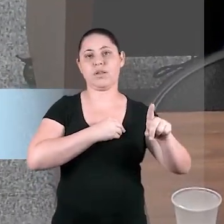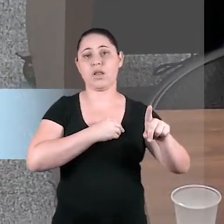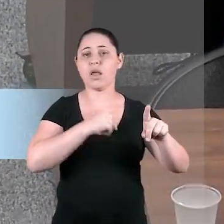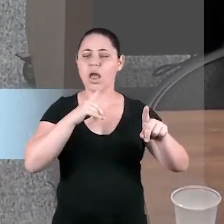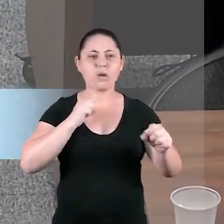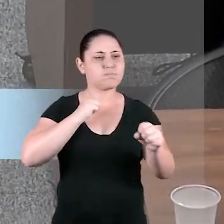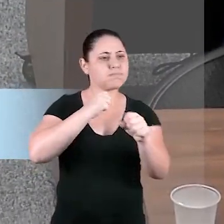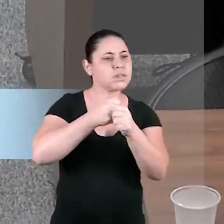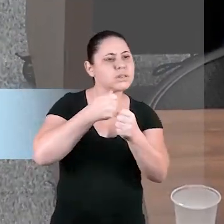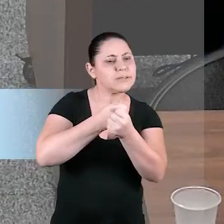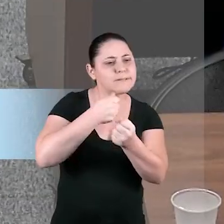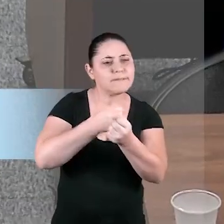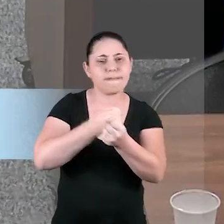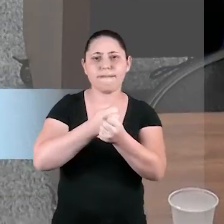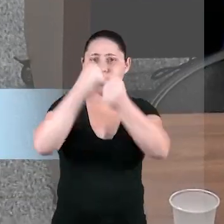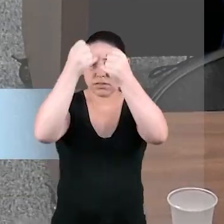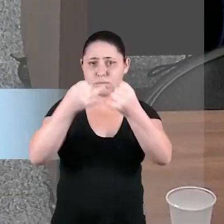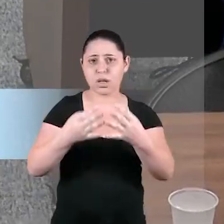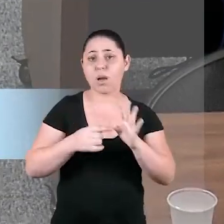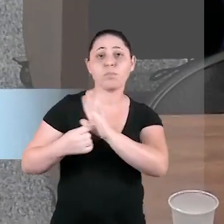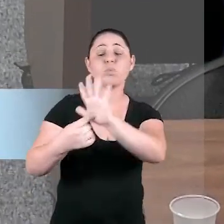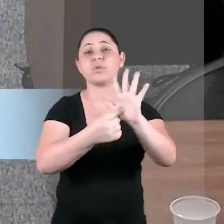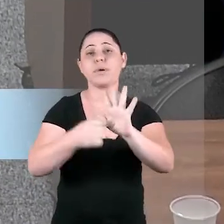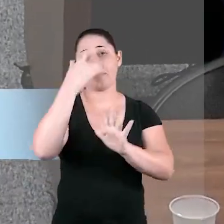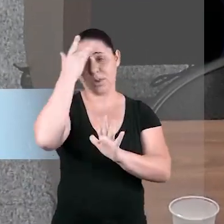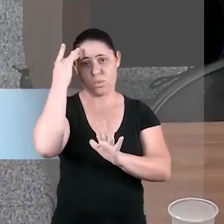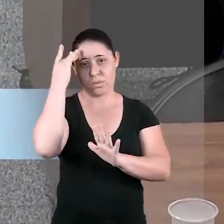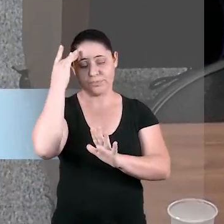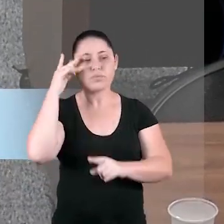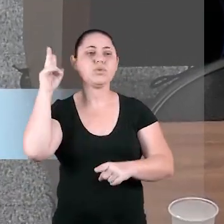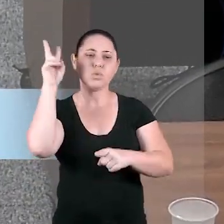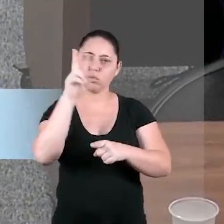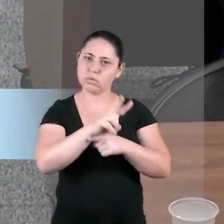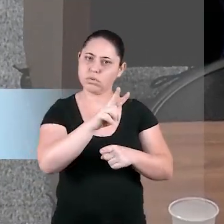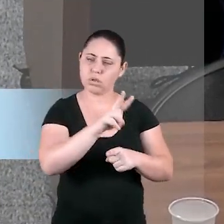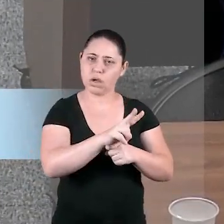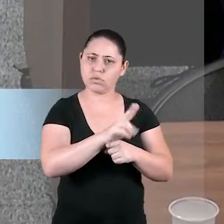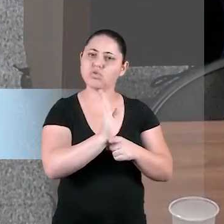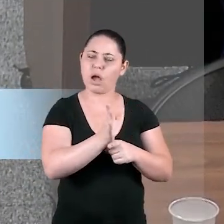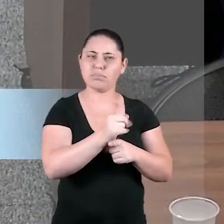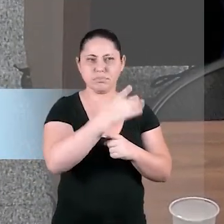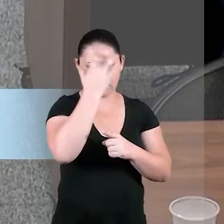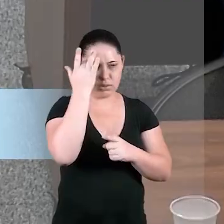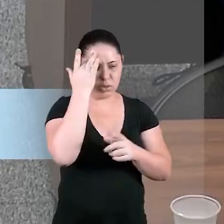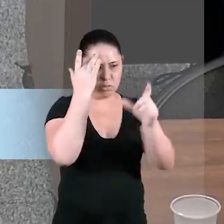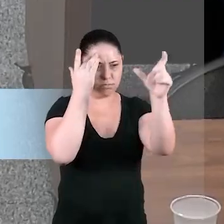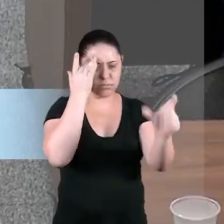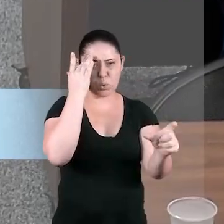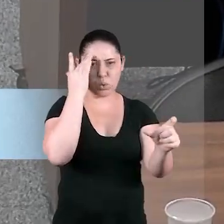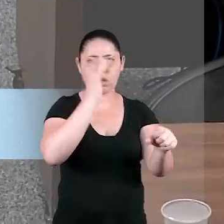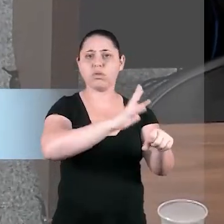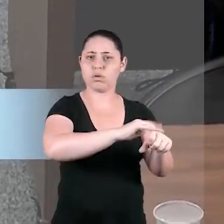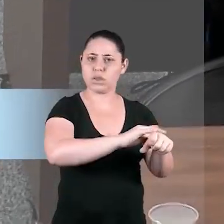E é isso que eu tento passar para as pessoas, né? Então, nos cuidados paliativos, já que a pessoa está doente, é o que ela